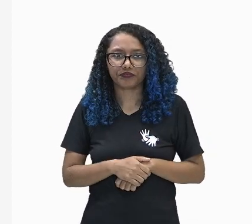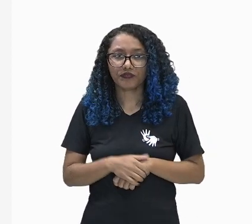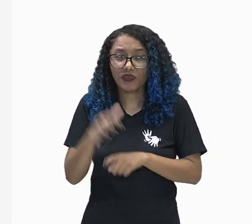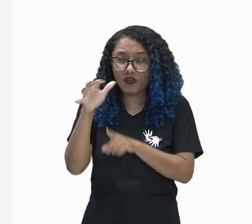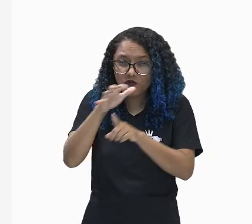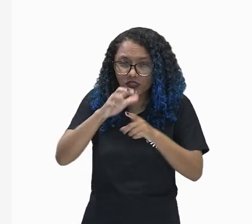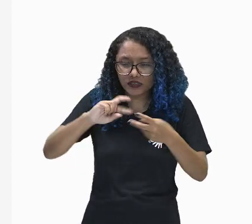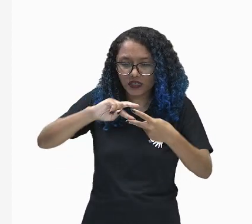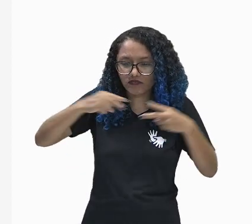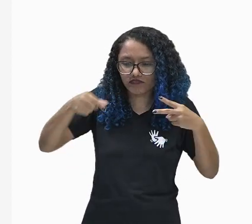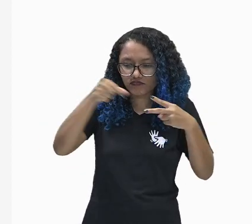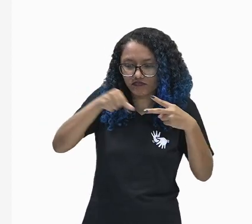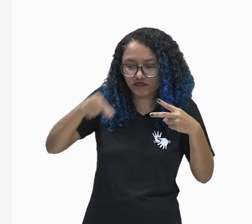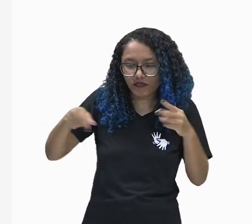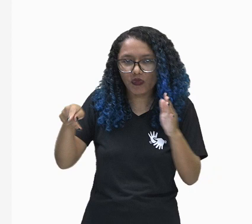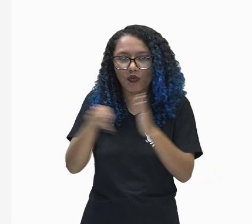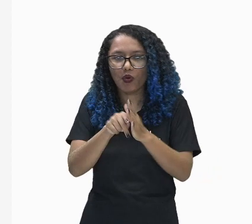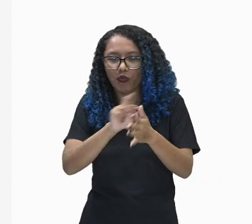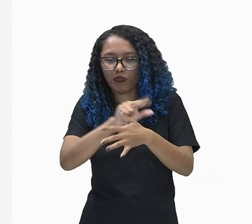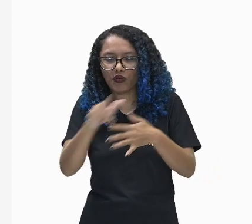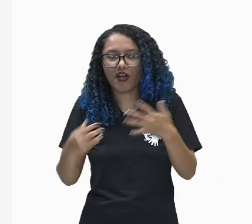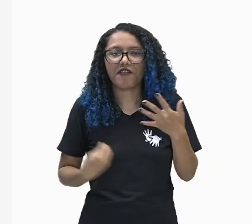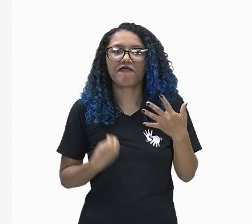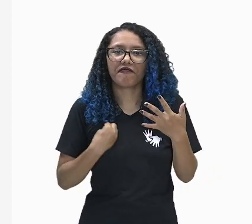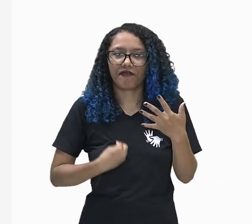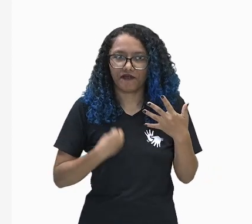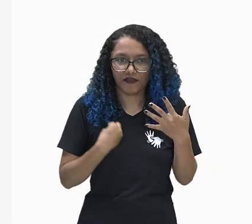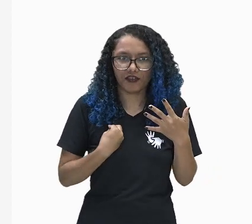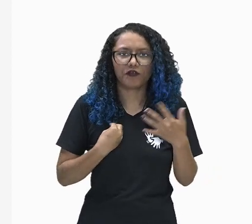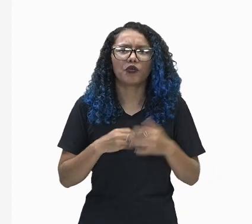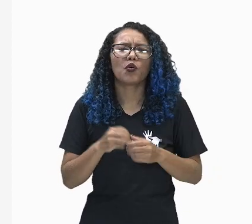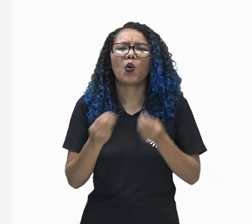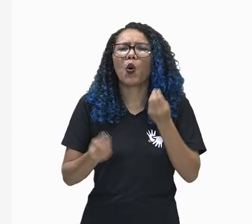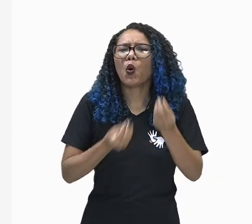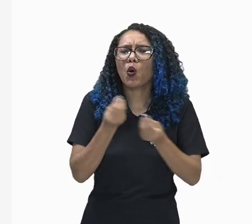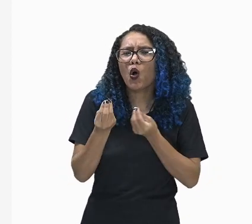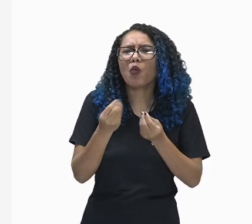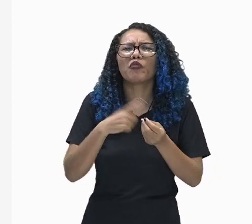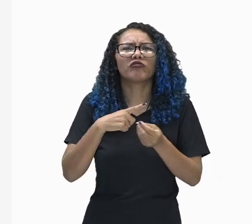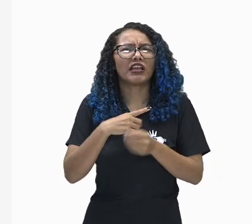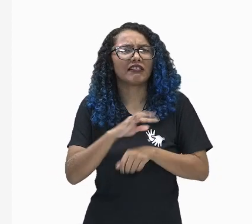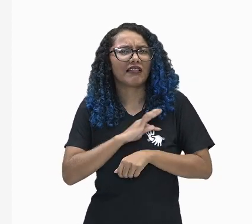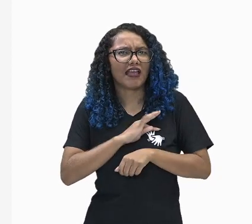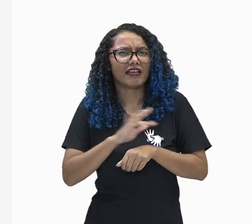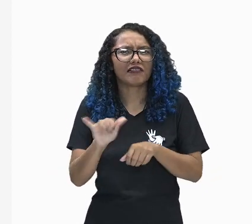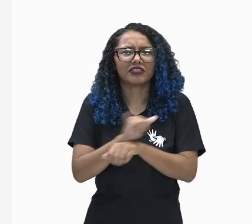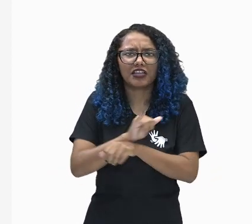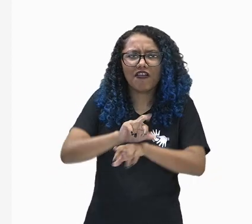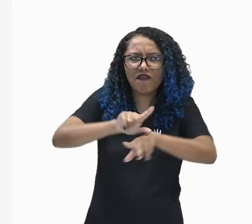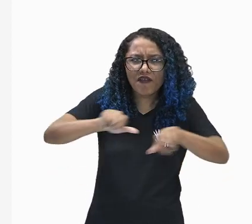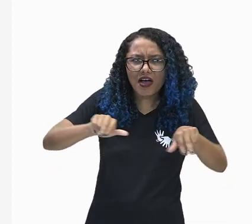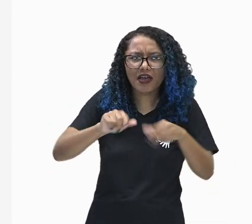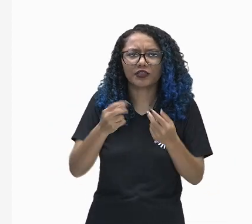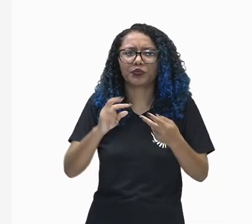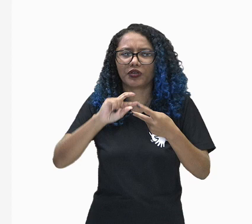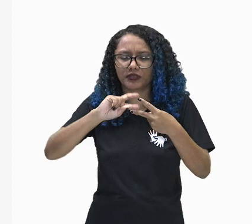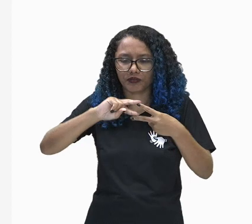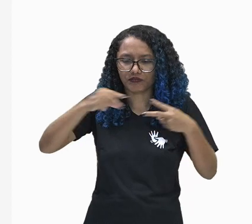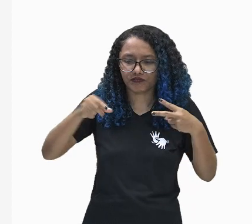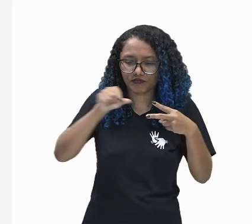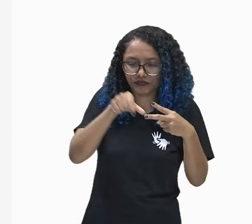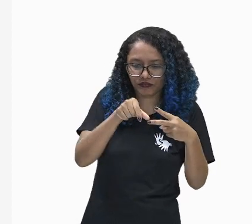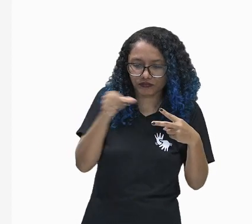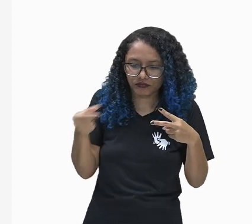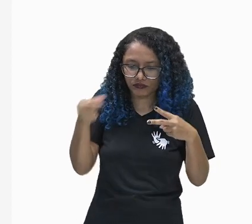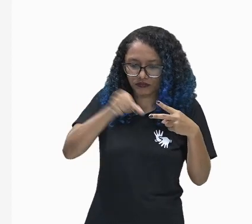organismos vivos. Isso pode ser feito através de diversas técnicas como inserção,